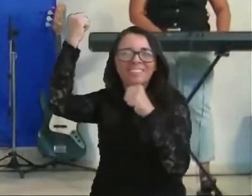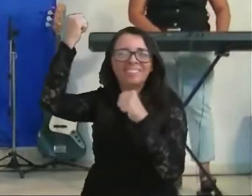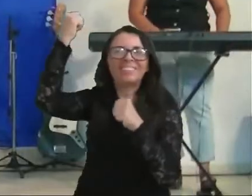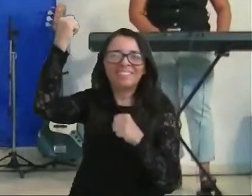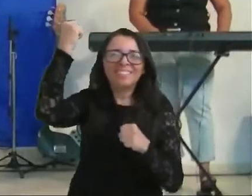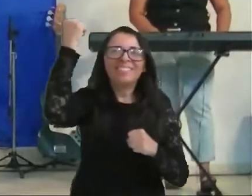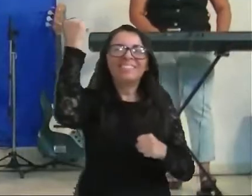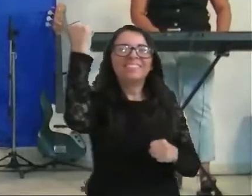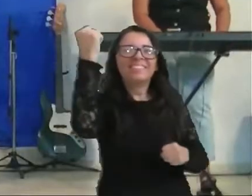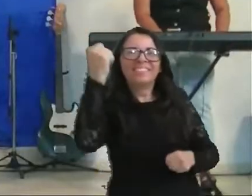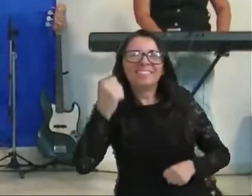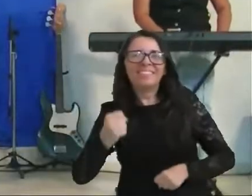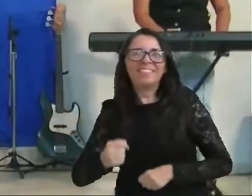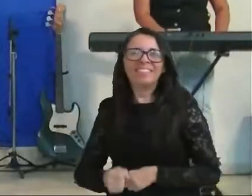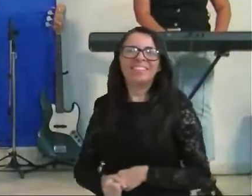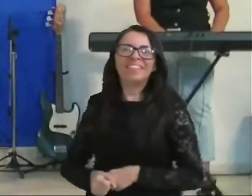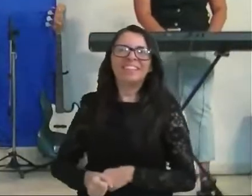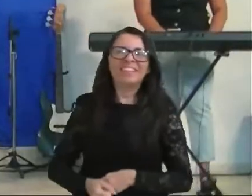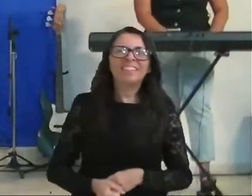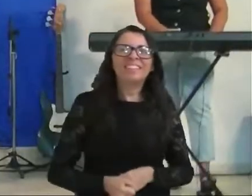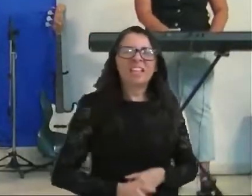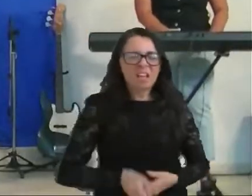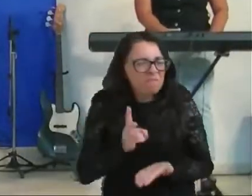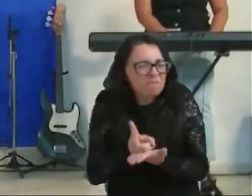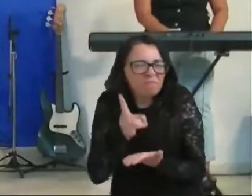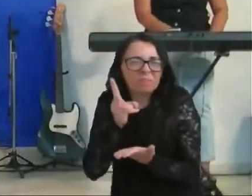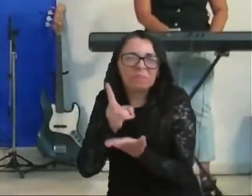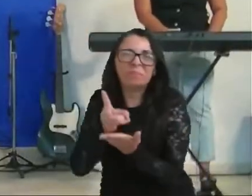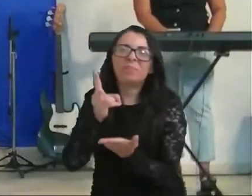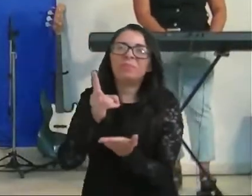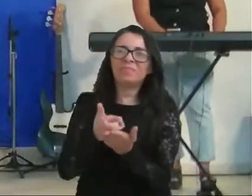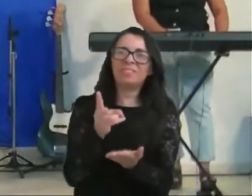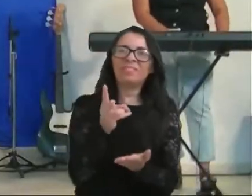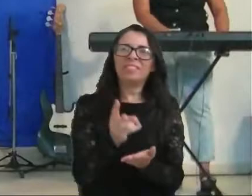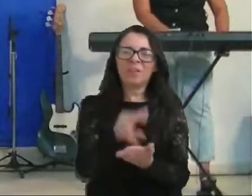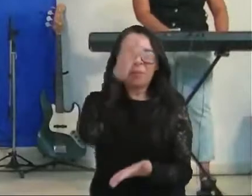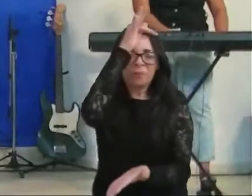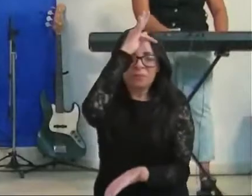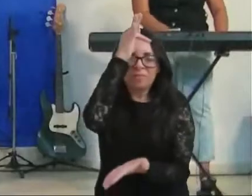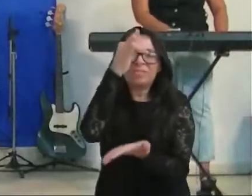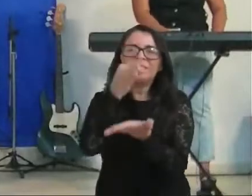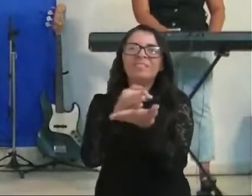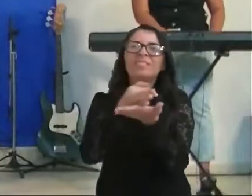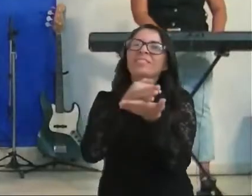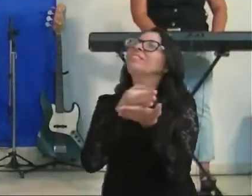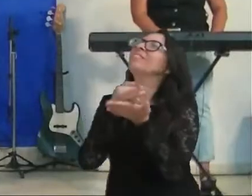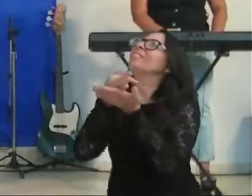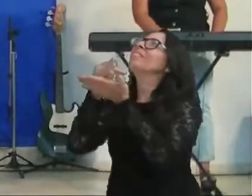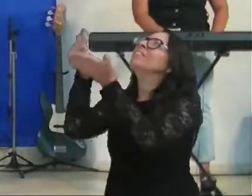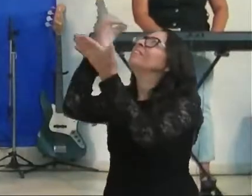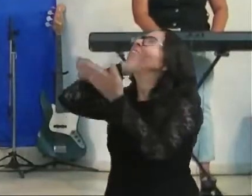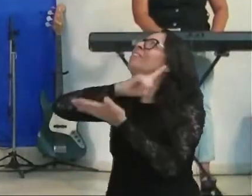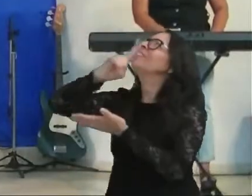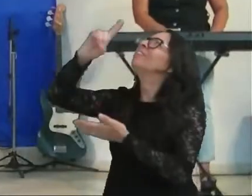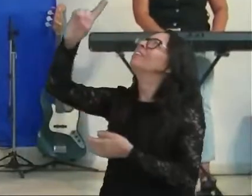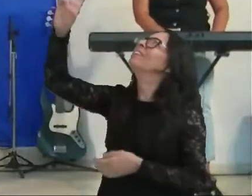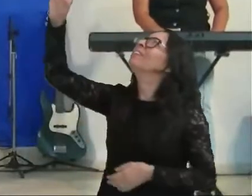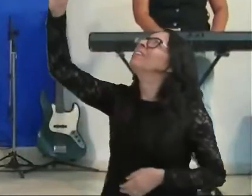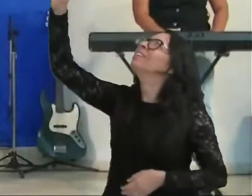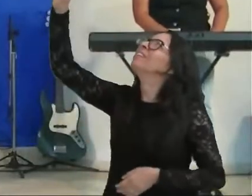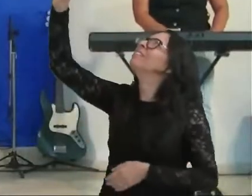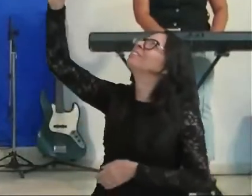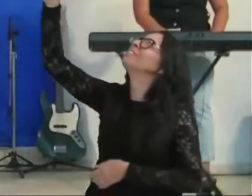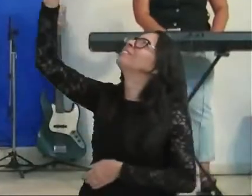e colher. A cada dia vou viver, rompendo em